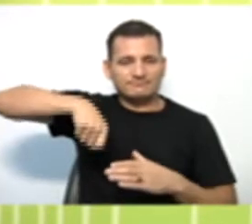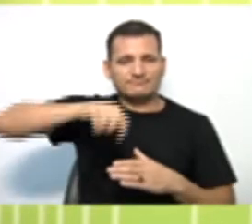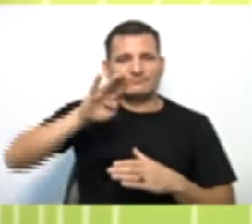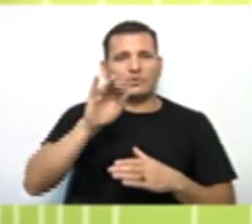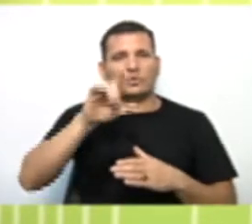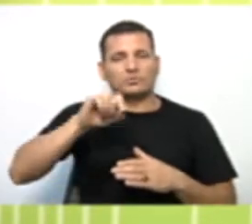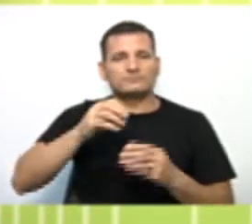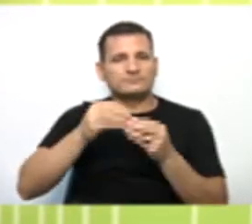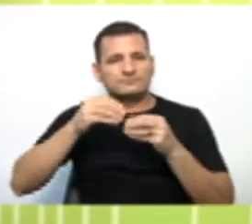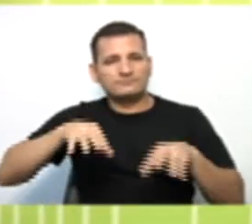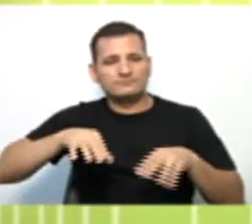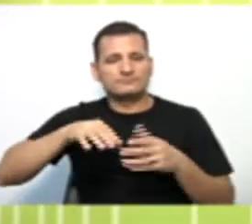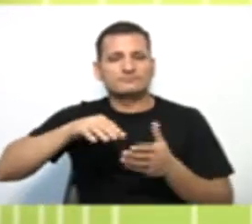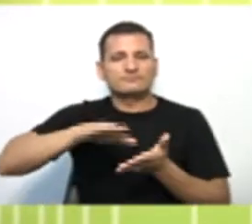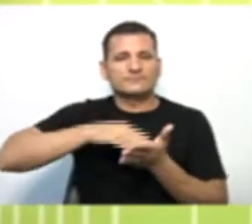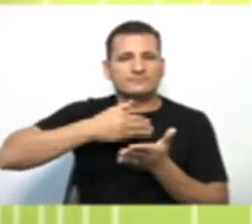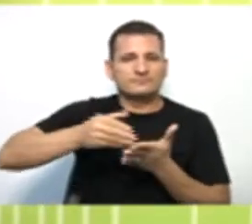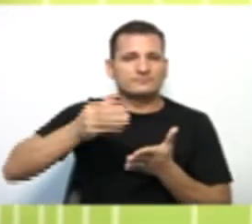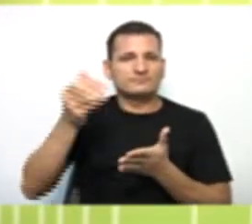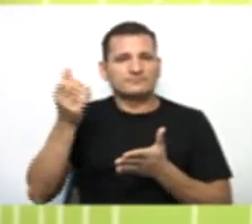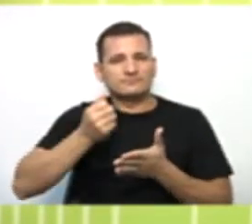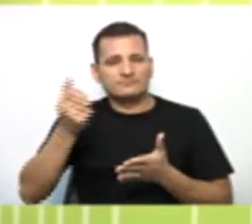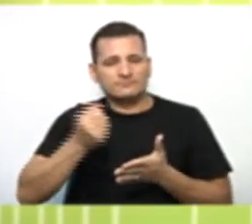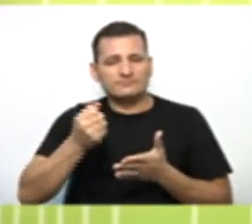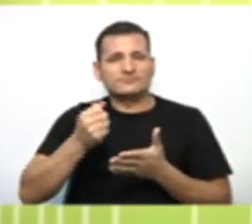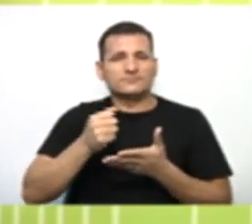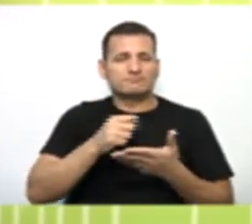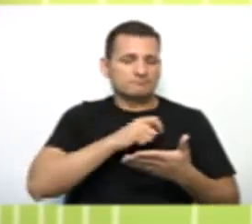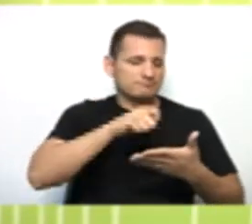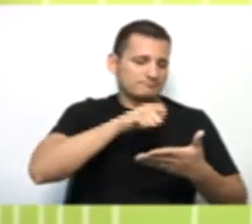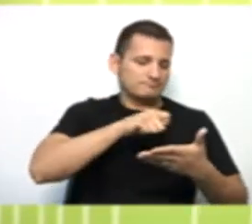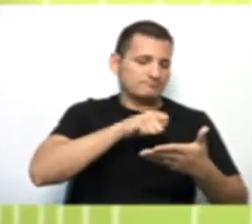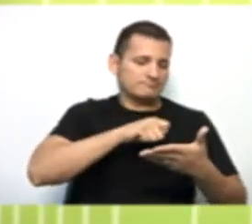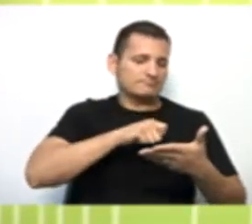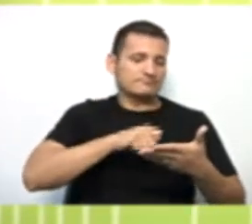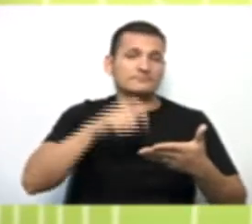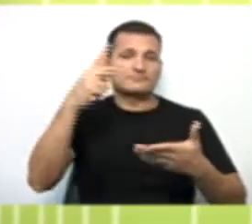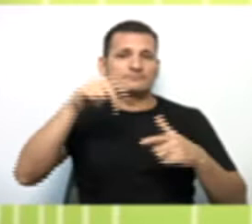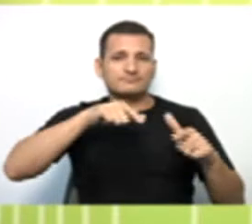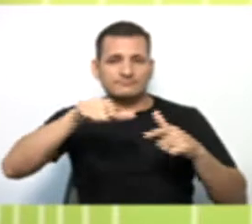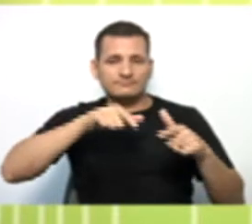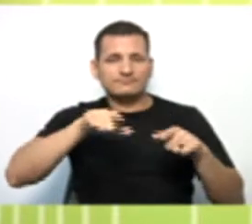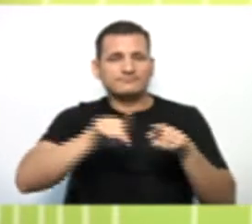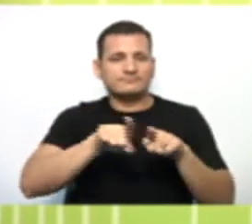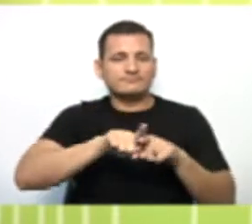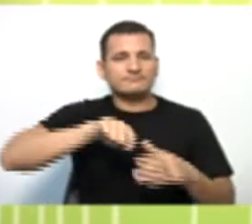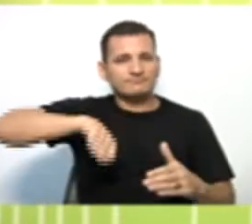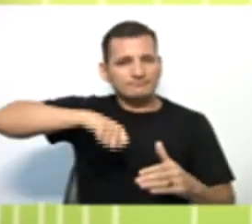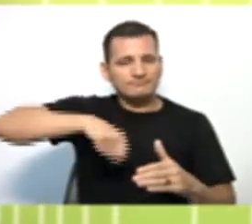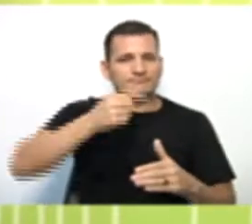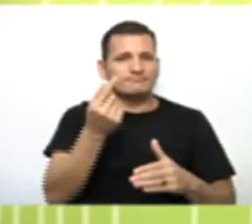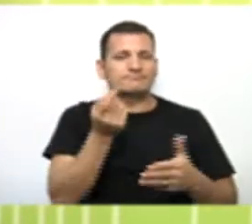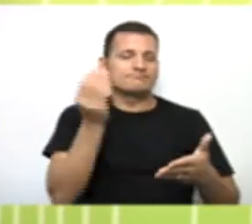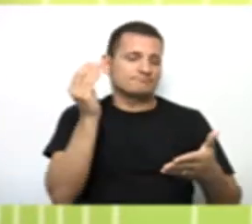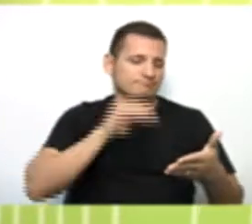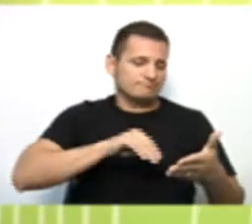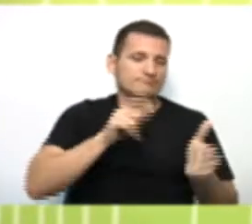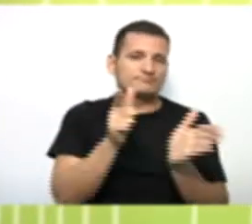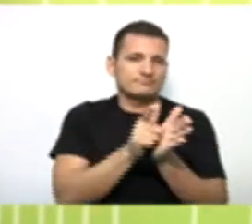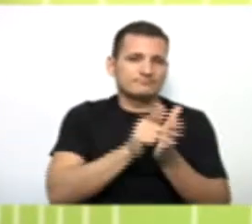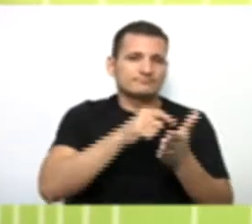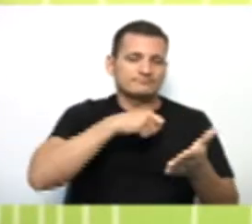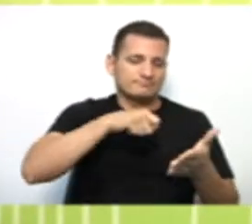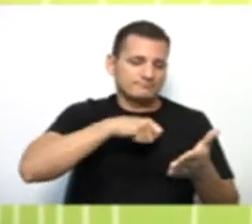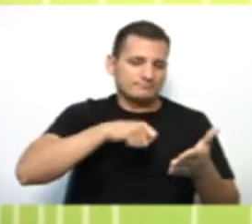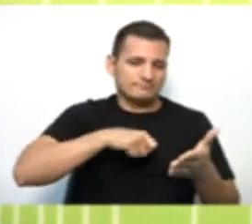Farinha, ovos, trigo, manteiga, água, leite. Coloca isso no papel. O seu serviço também, quanto é que ele custa? Coloca no papel.